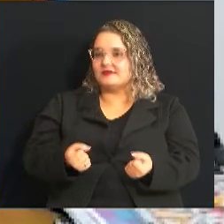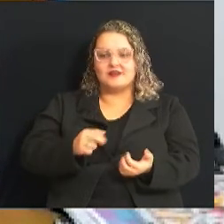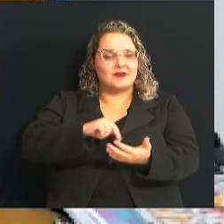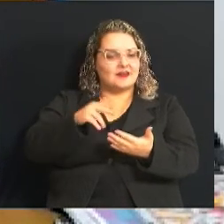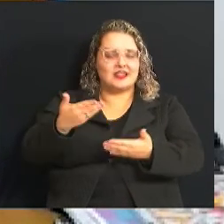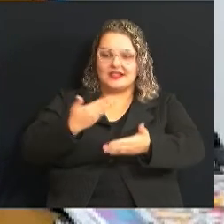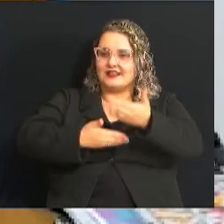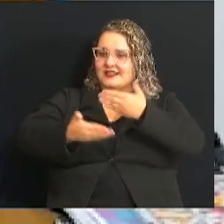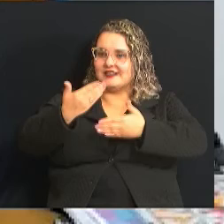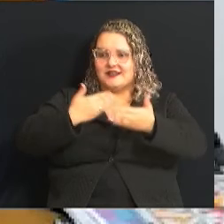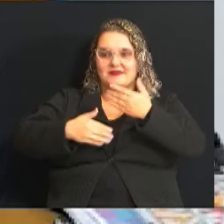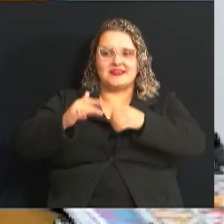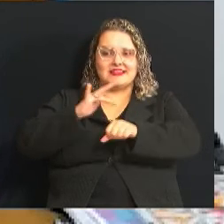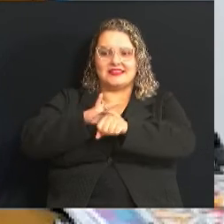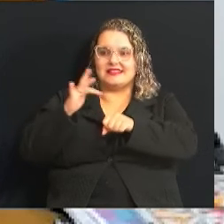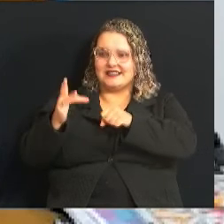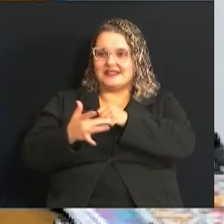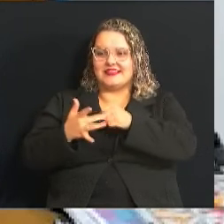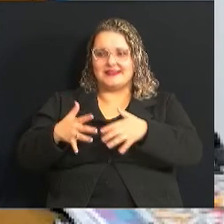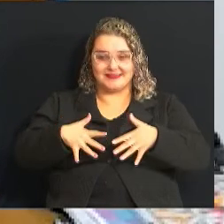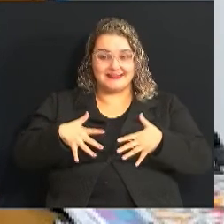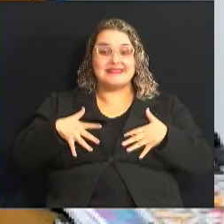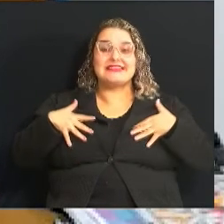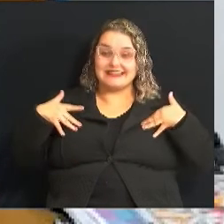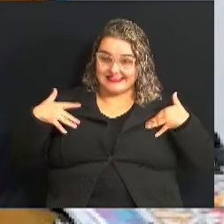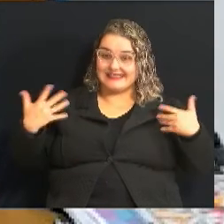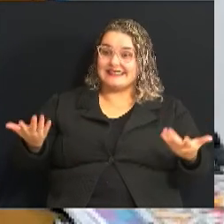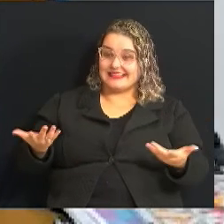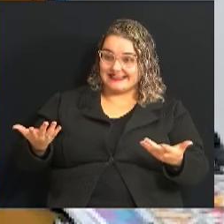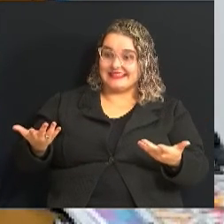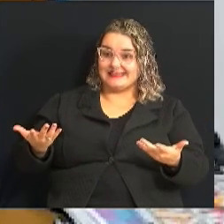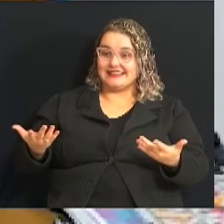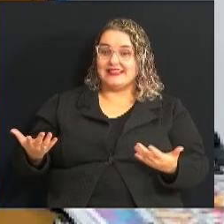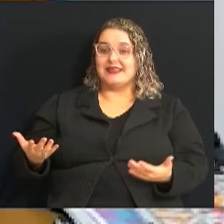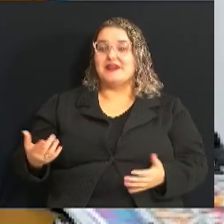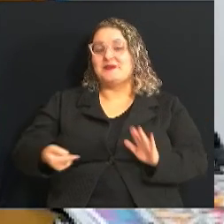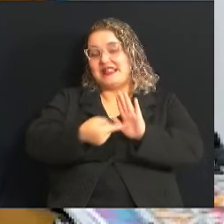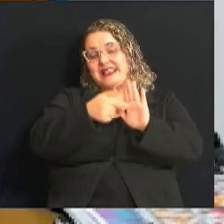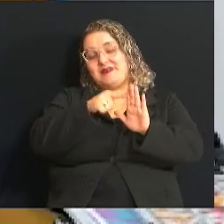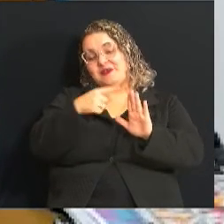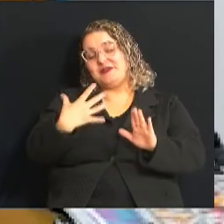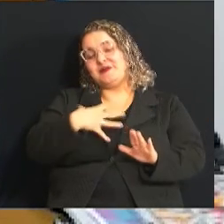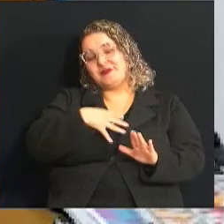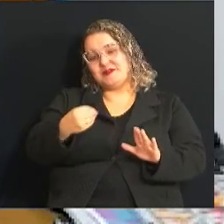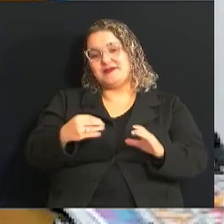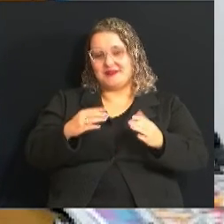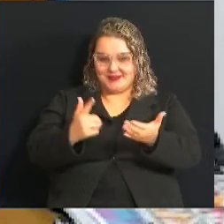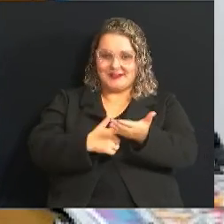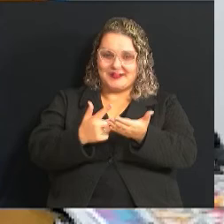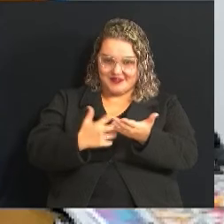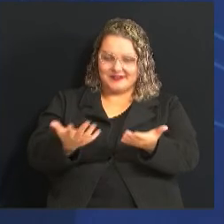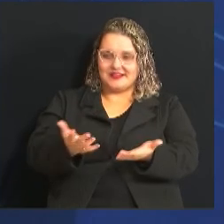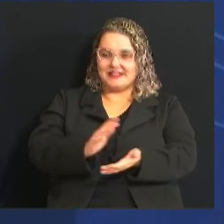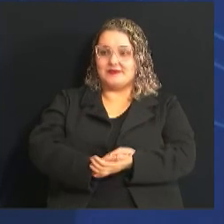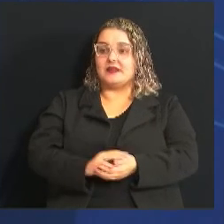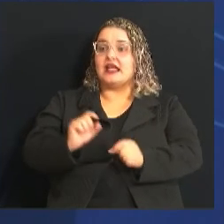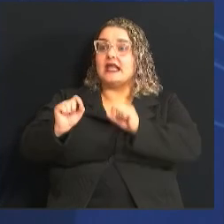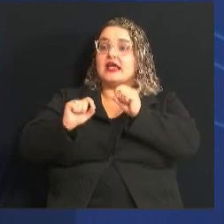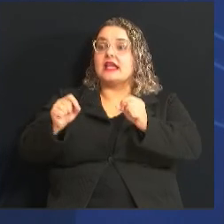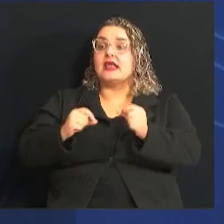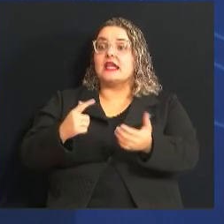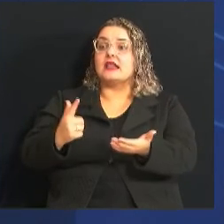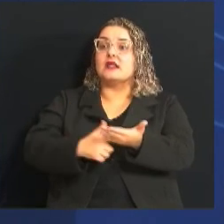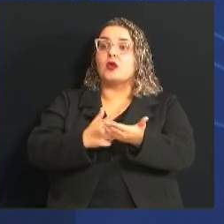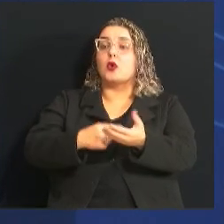nas minhas redes sociais, eu fico orgulhosa aqui dos meus filhos aqui. Para quem se interessou sobre o livro, como que ele